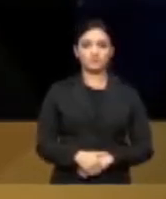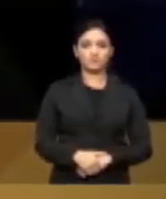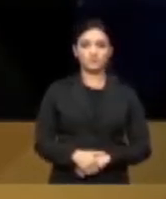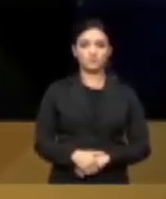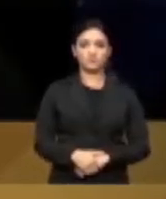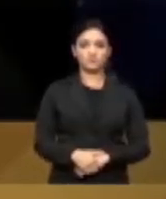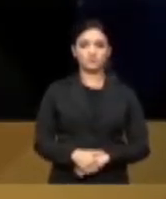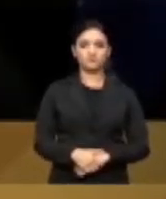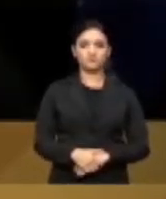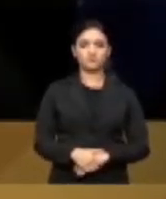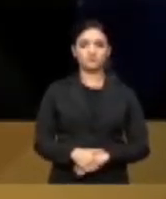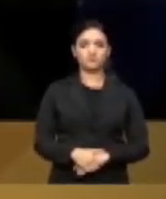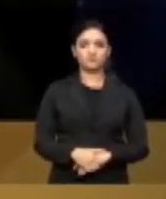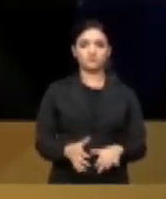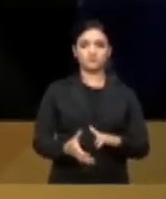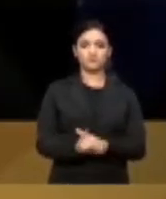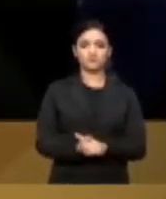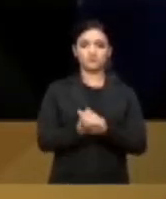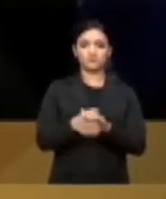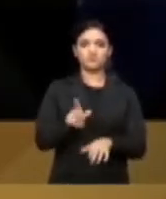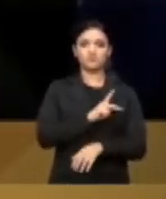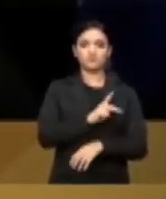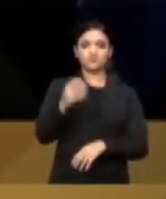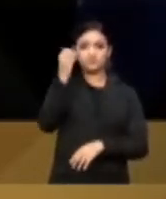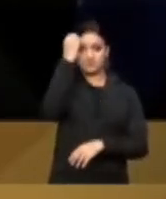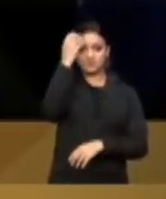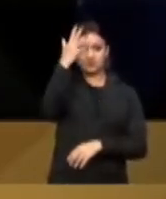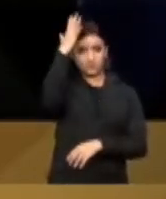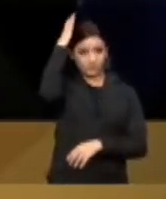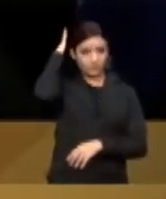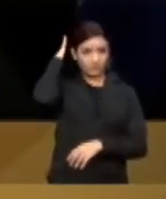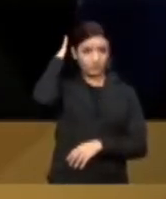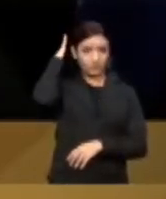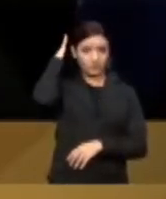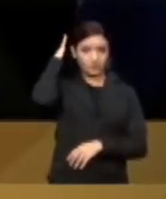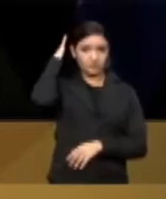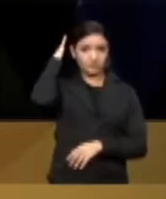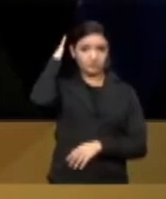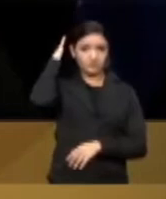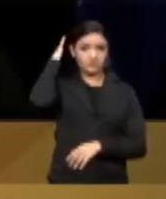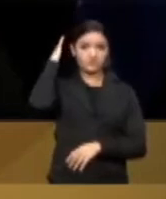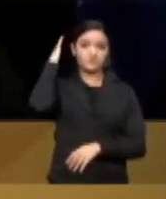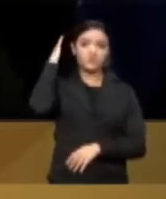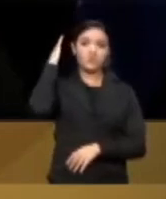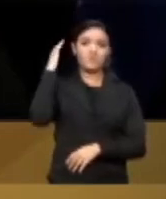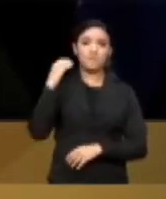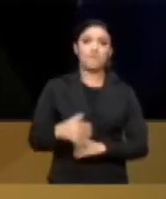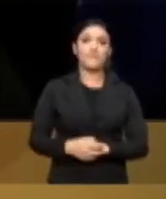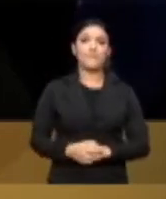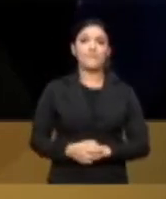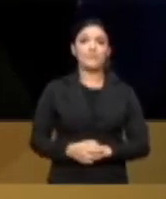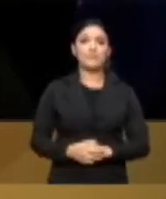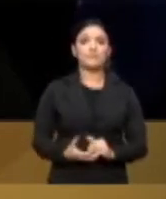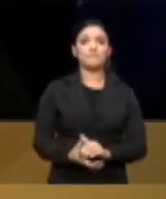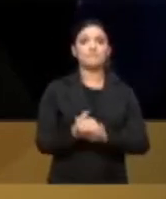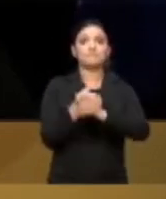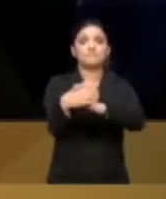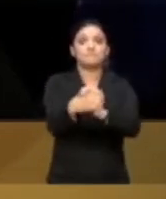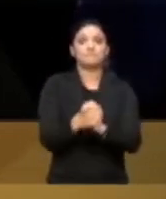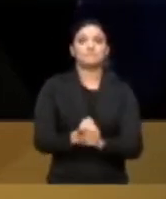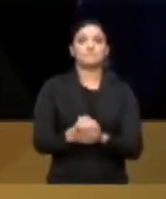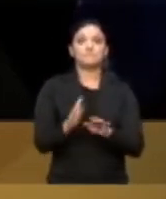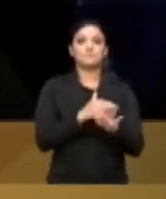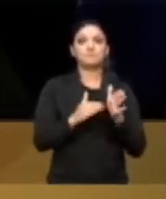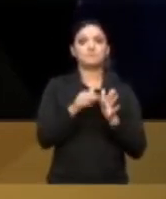ministro-presidente Luiz Fux, deste egrégio Supremo Tribunal Federal. Excelentíssimas senhoras